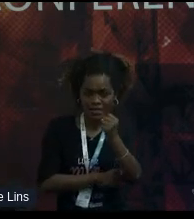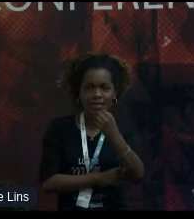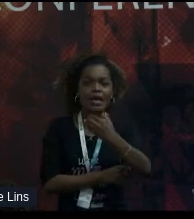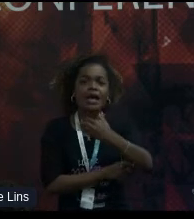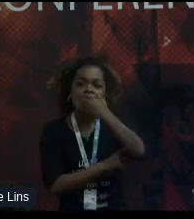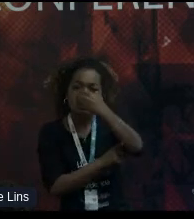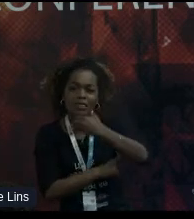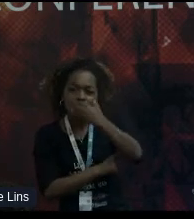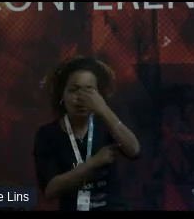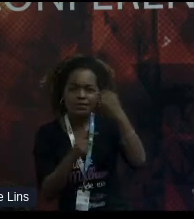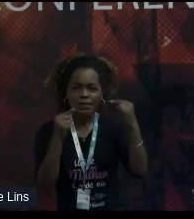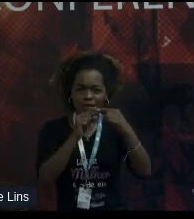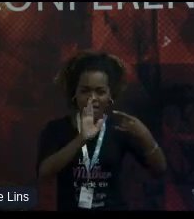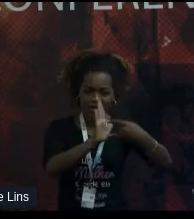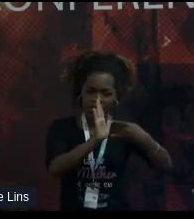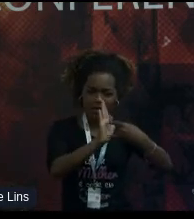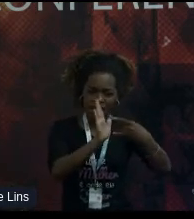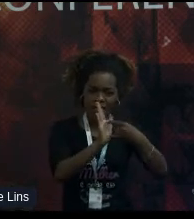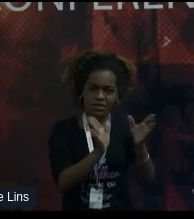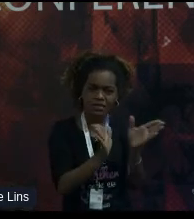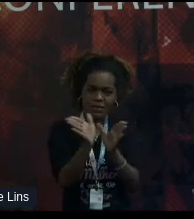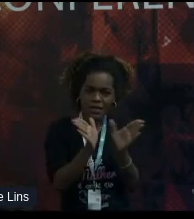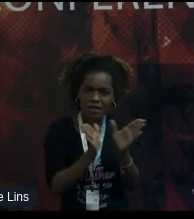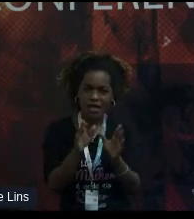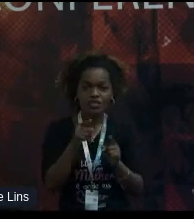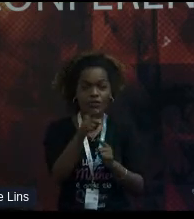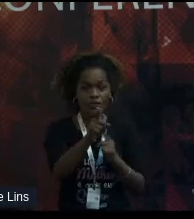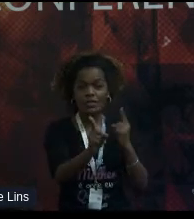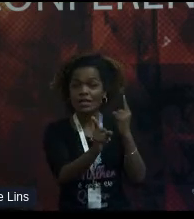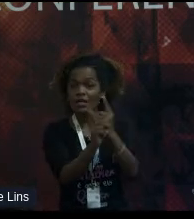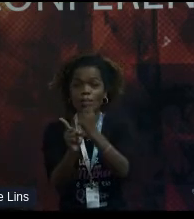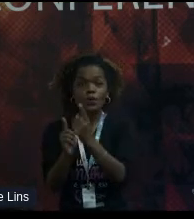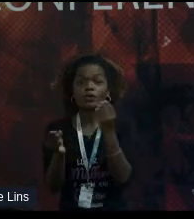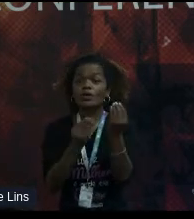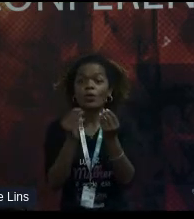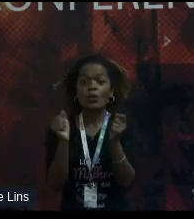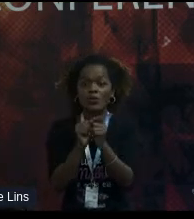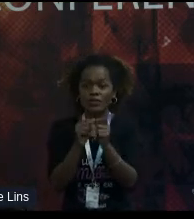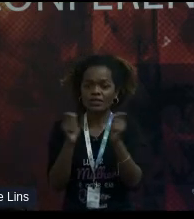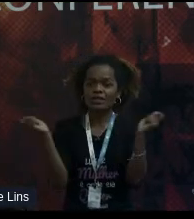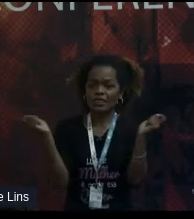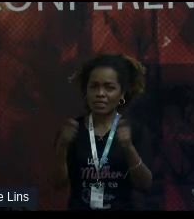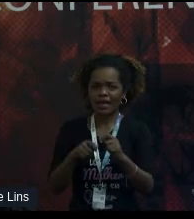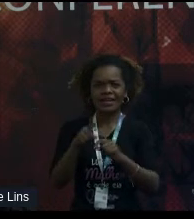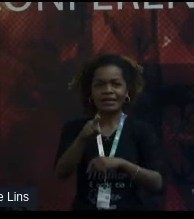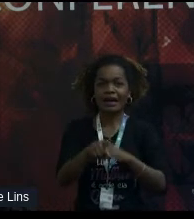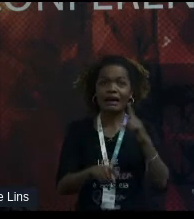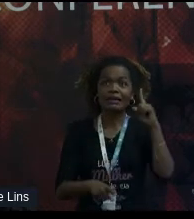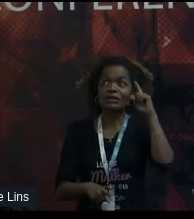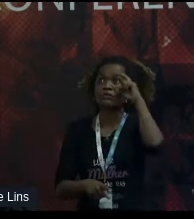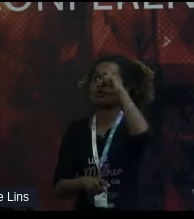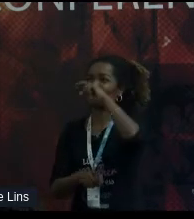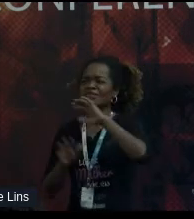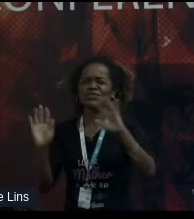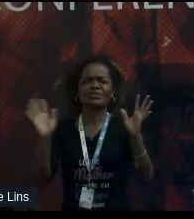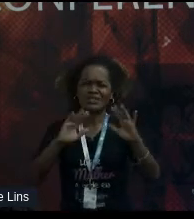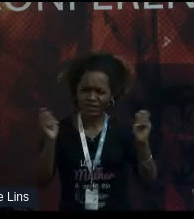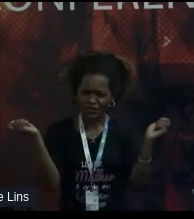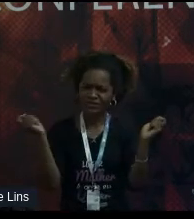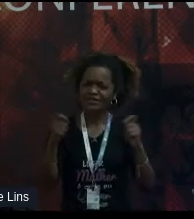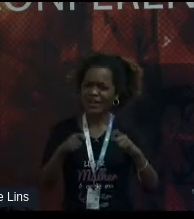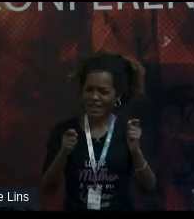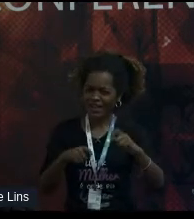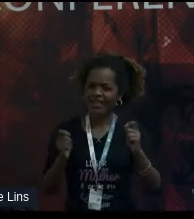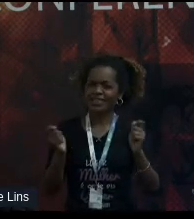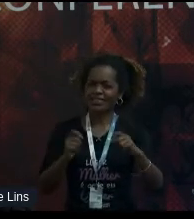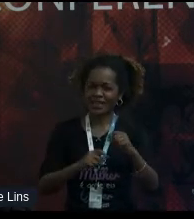temática de acessibilidade, você vai encontrar como fazer isso. Não é nada de outro mundo, tá bom? E